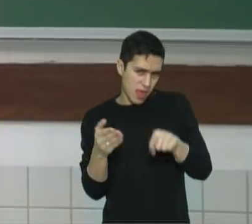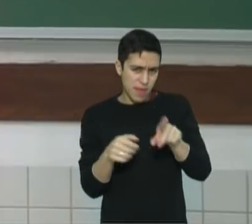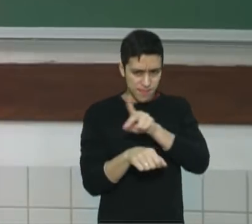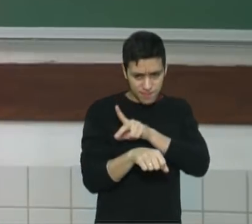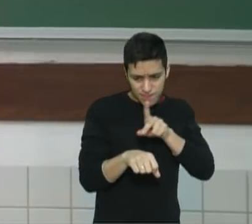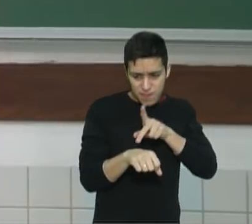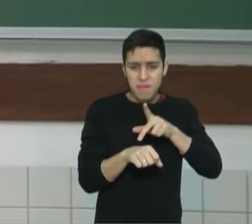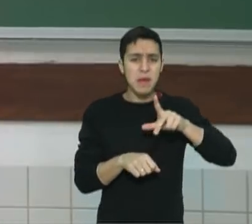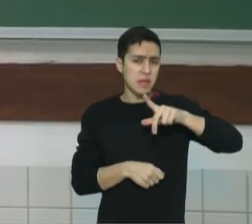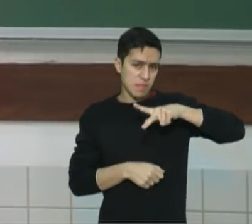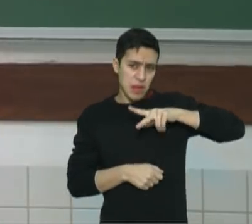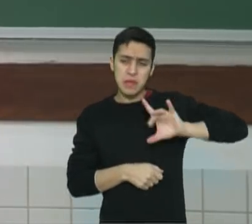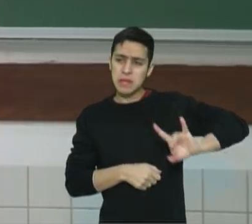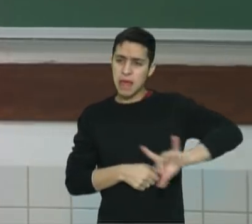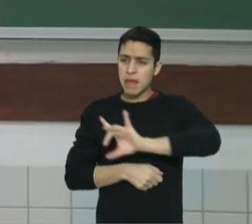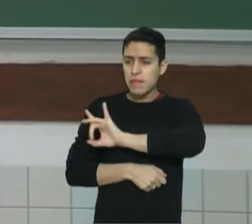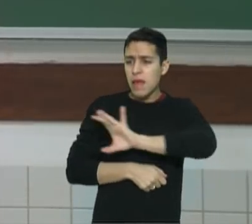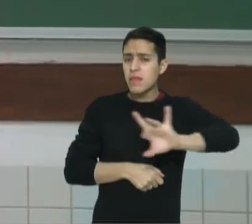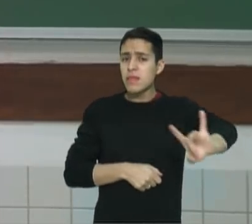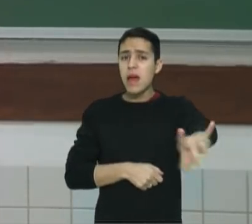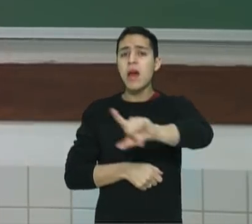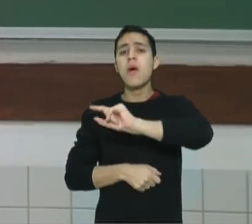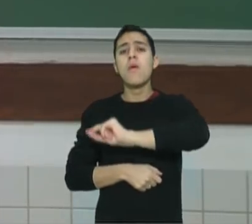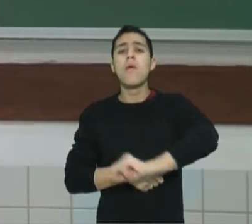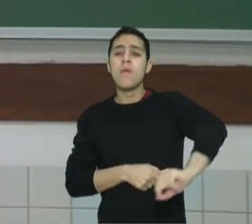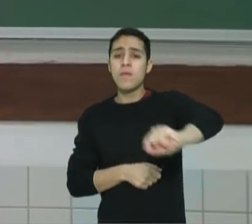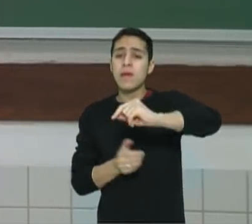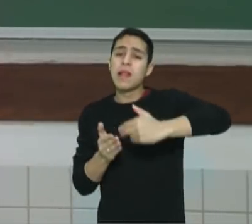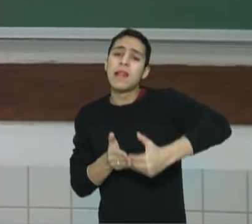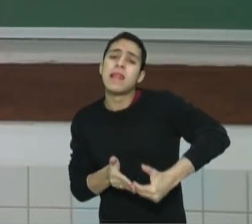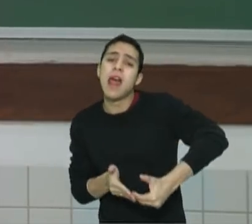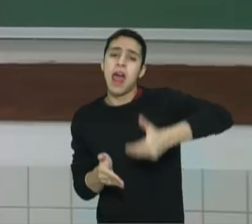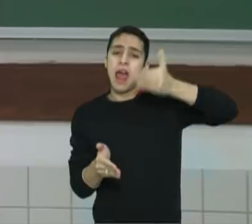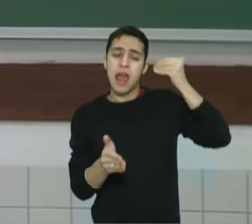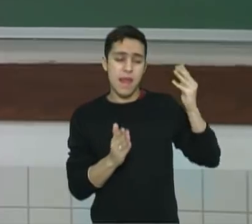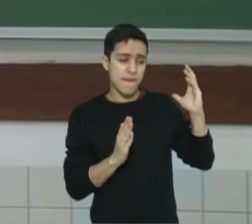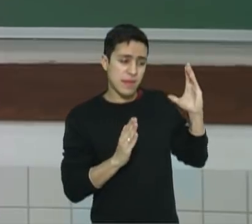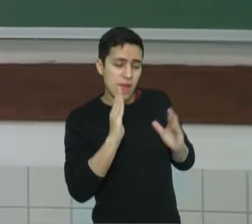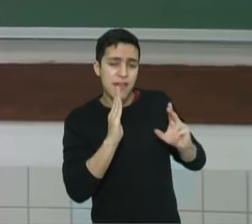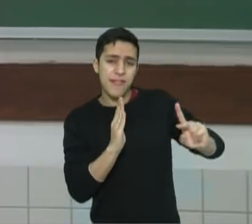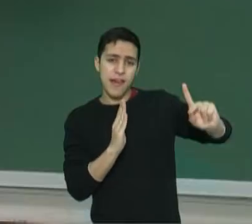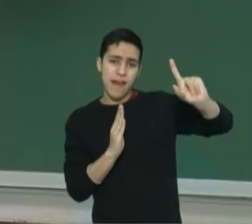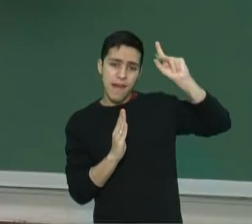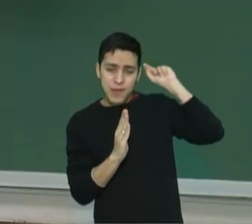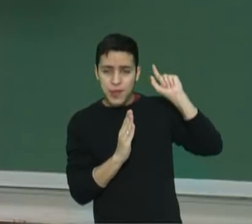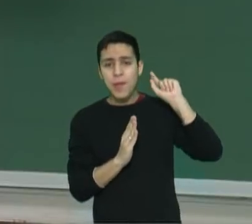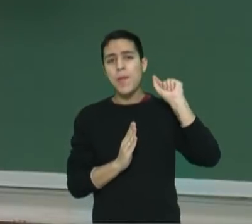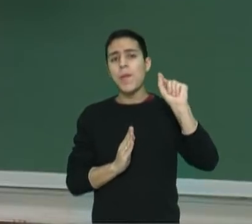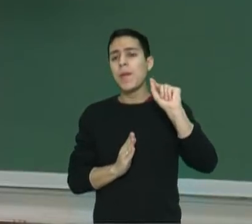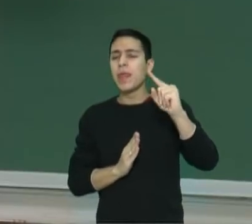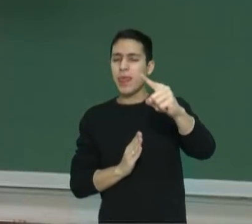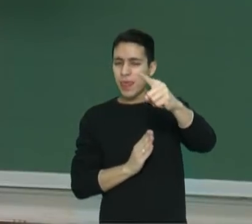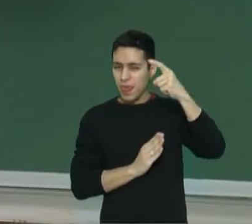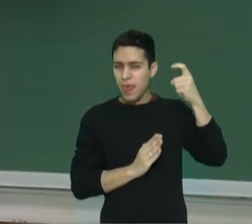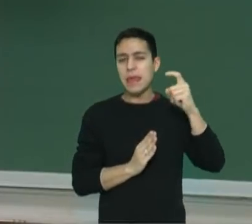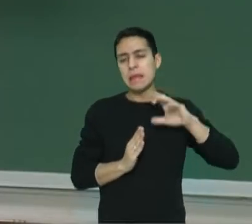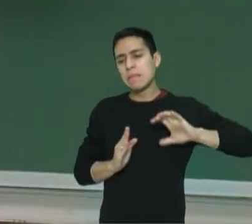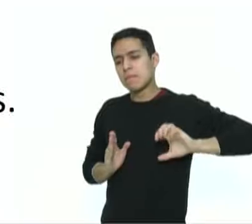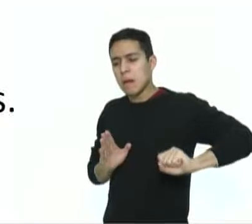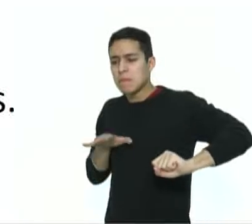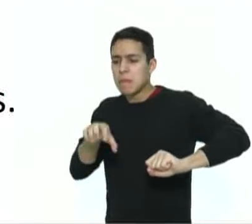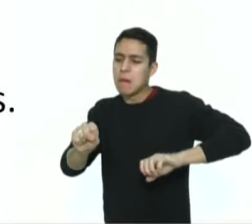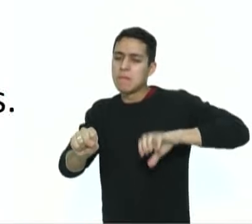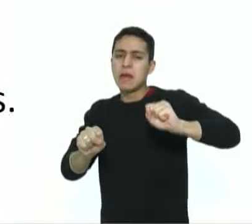países individuais, eles são hoje, na época da Idade Antiga, era uma invasão do